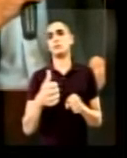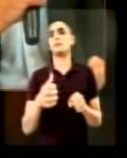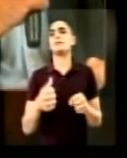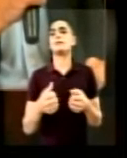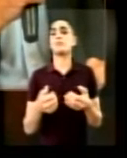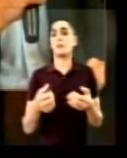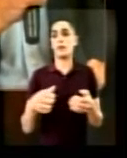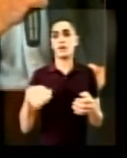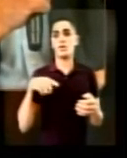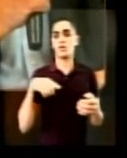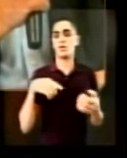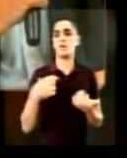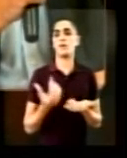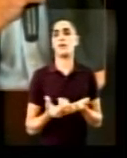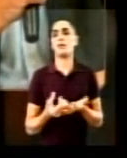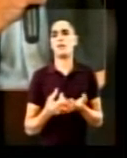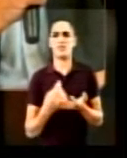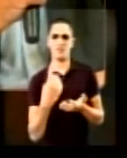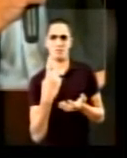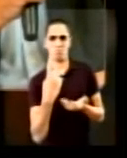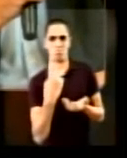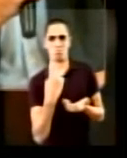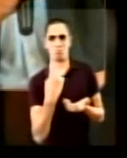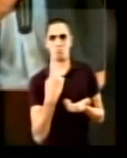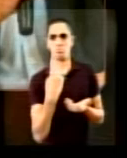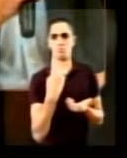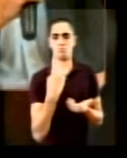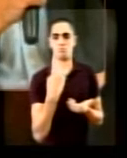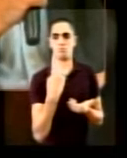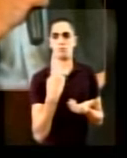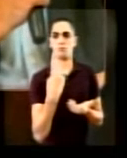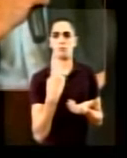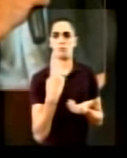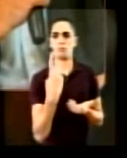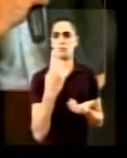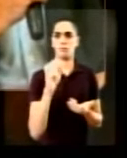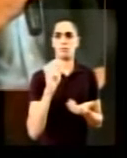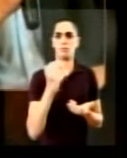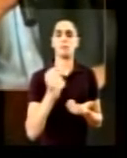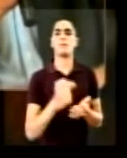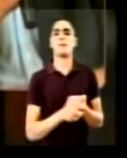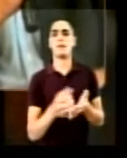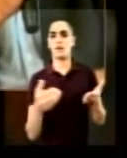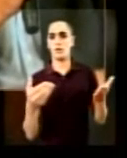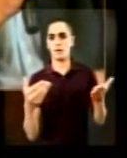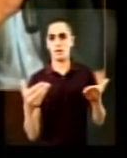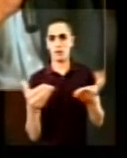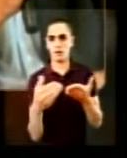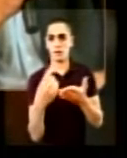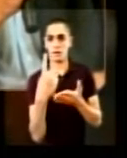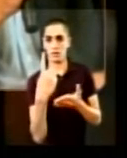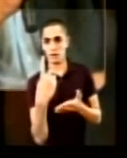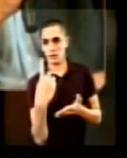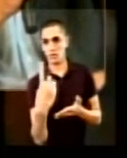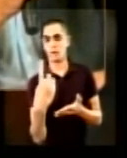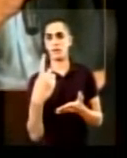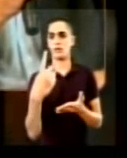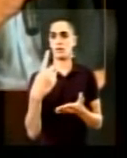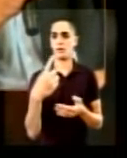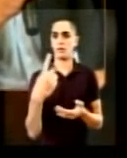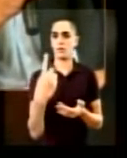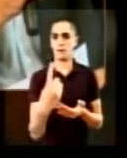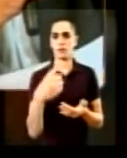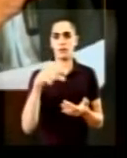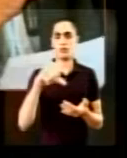hoje estamos com 188, 191 em UTIs e 97 em